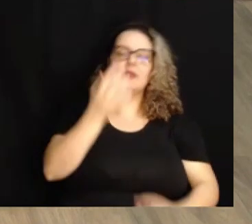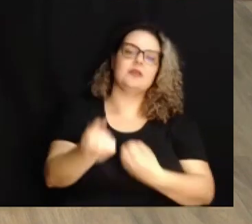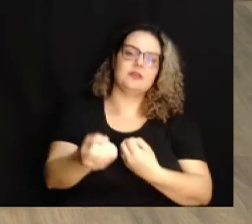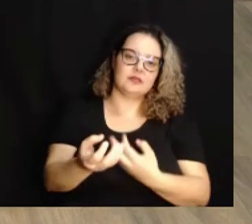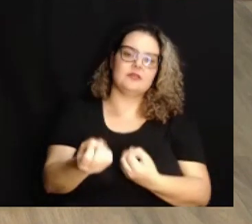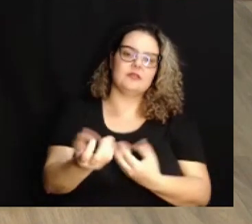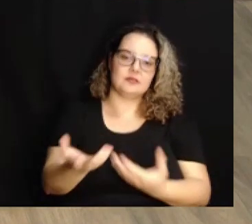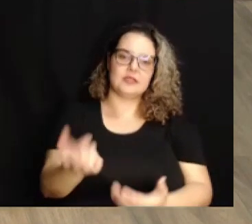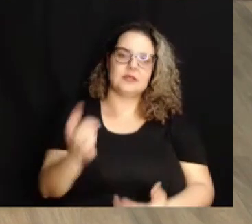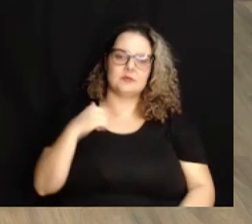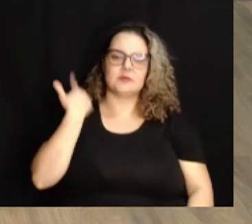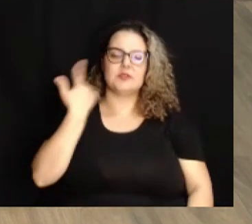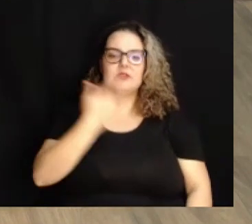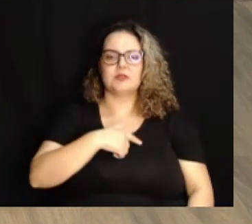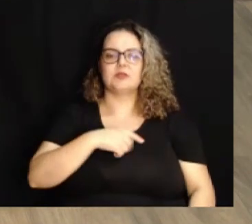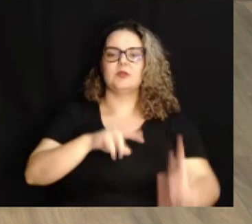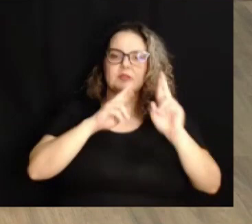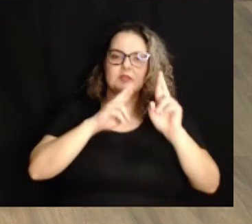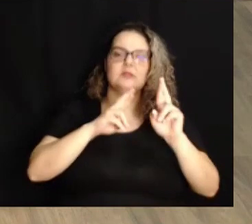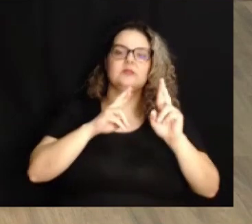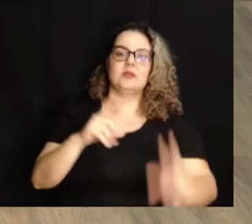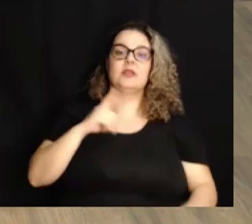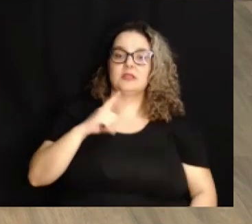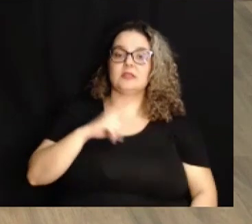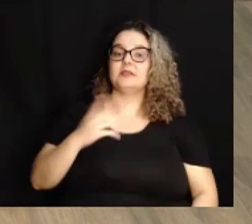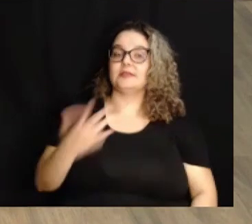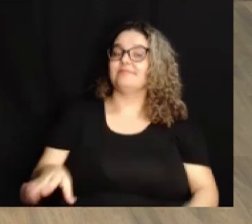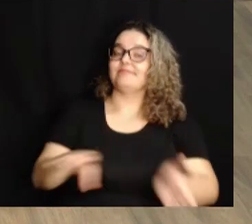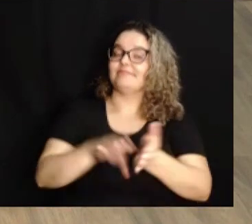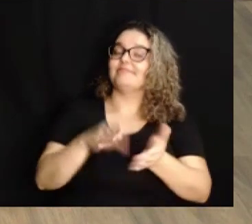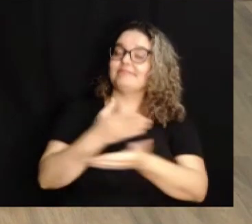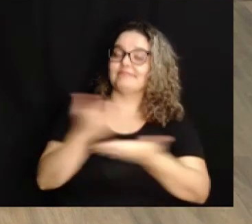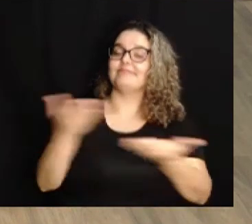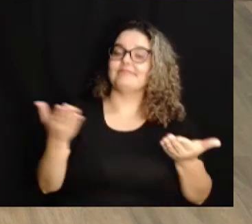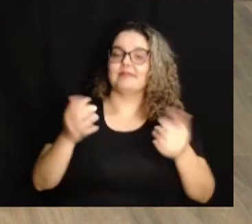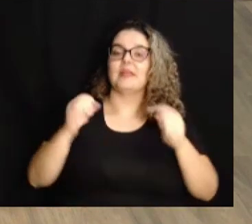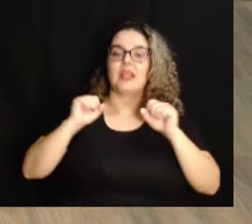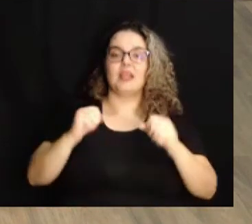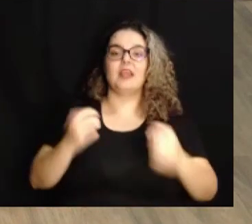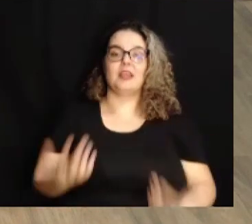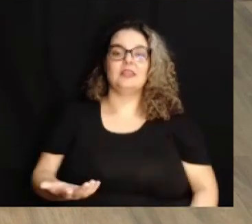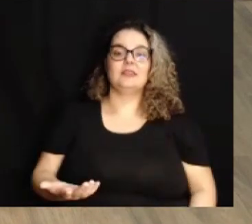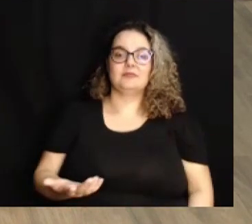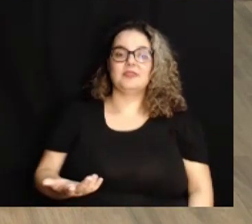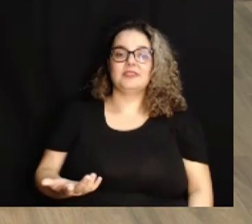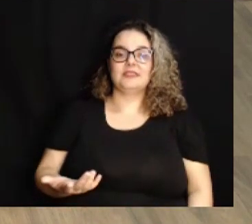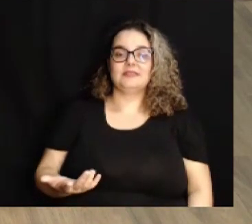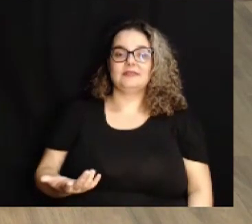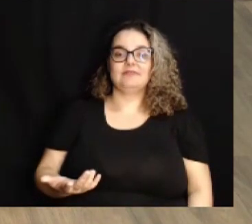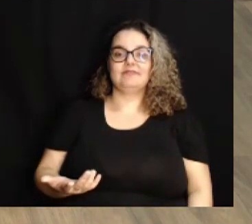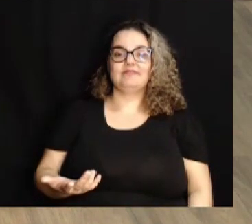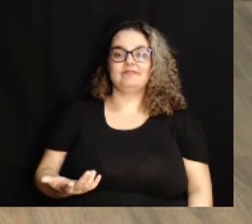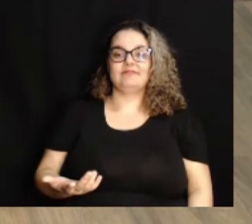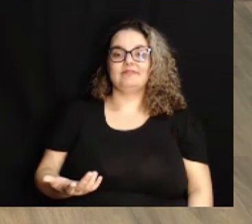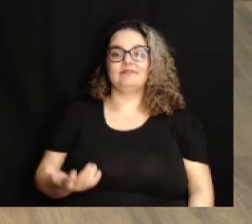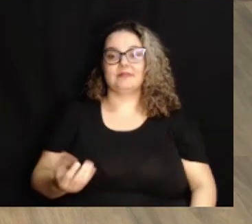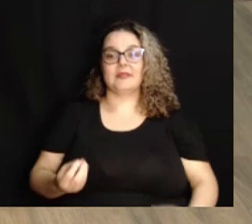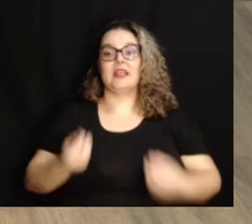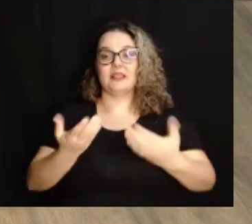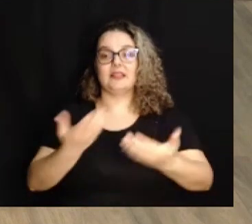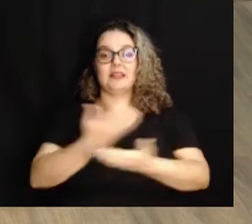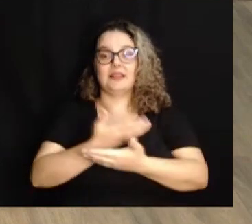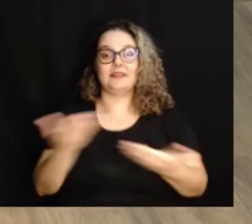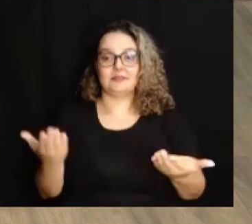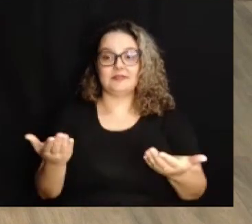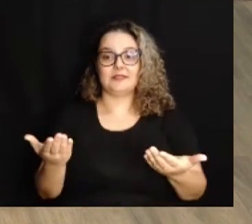espera que tenha chegado até você e que possa trazer para você aí